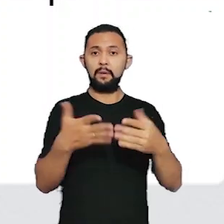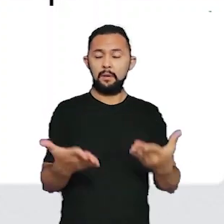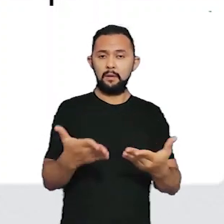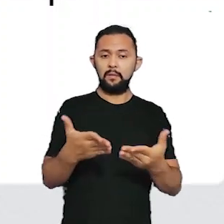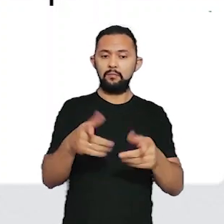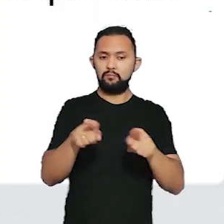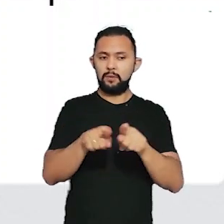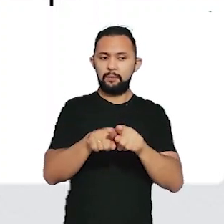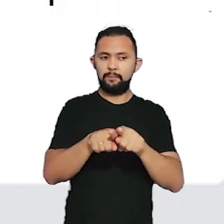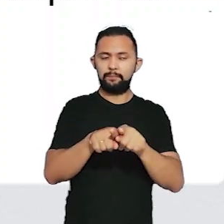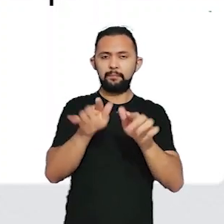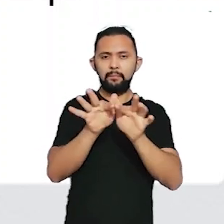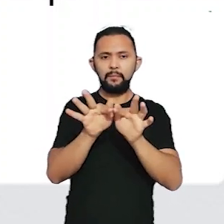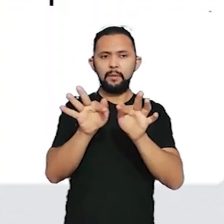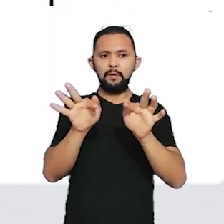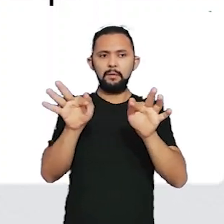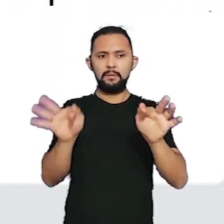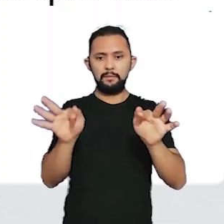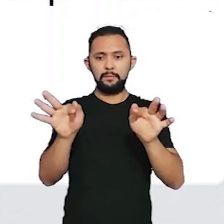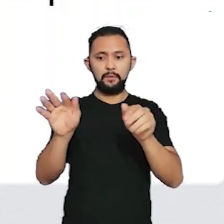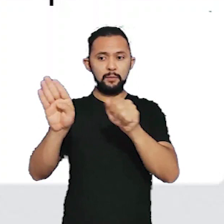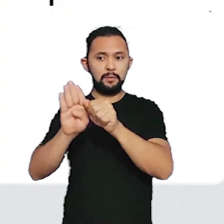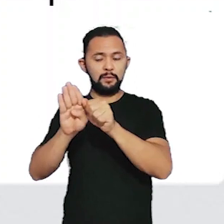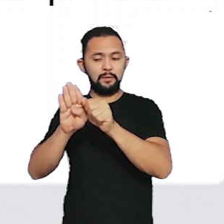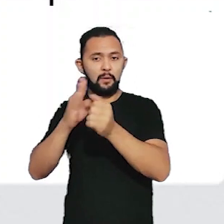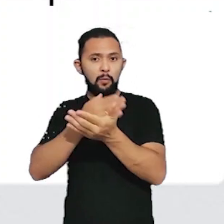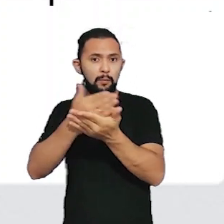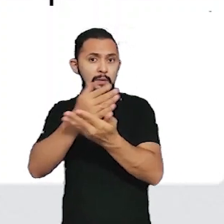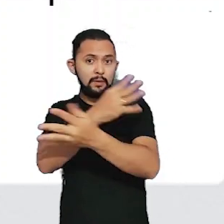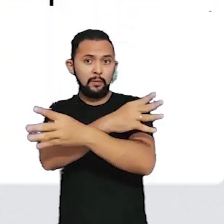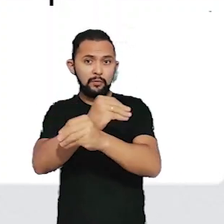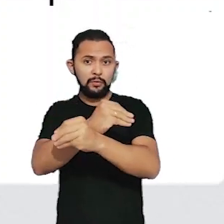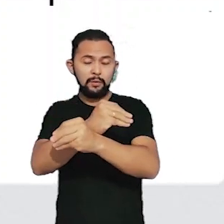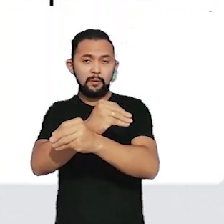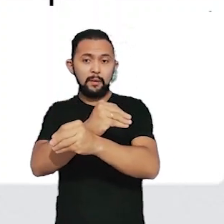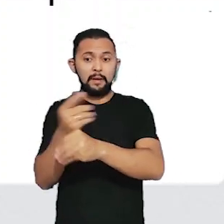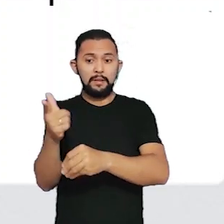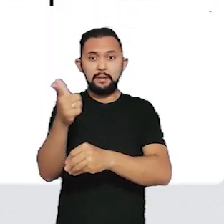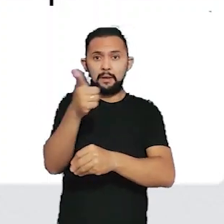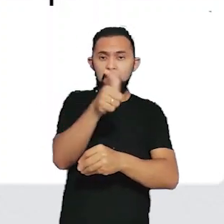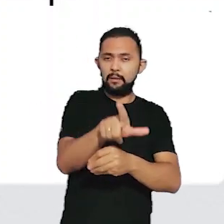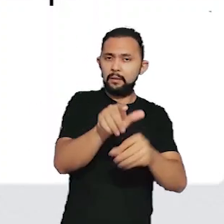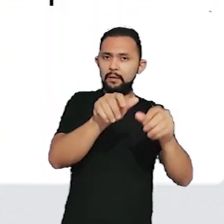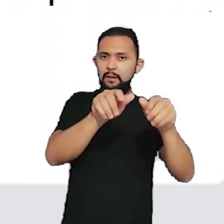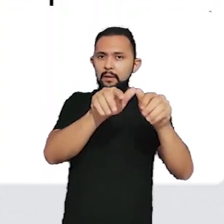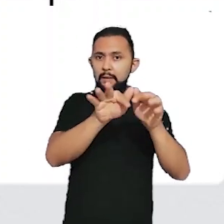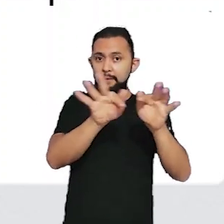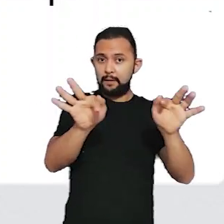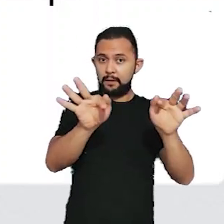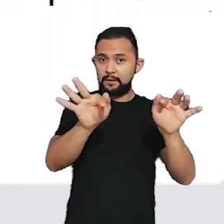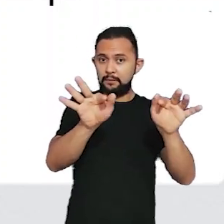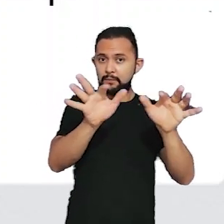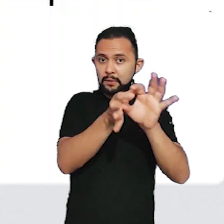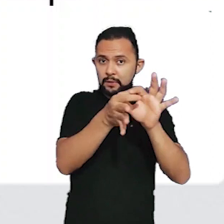são introduzidas por conjunções. Orações adjetivas são introduzidas por pronome relativo. Não esqueçam disso,